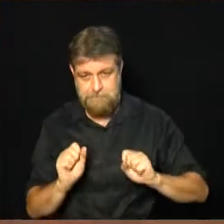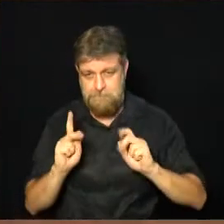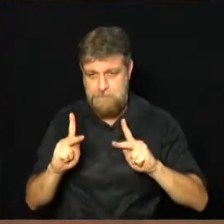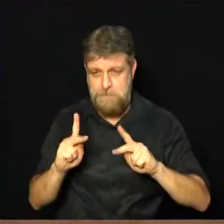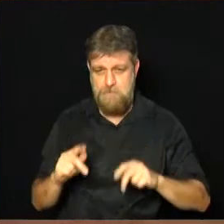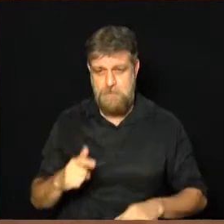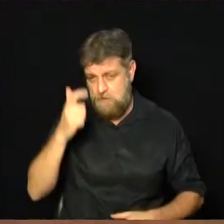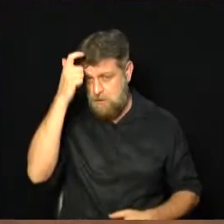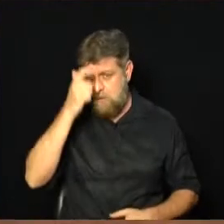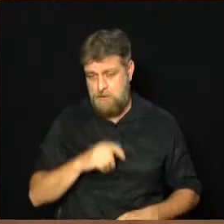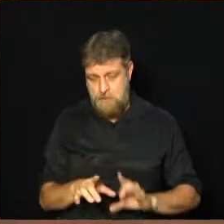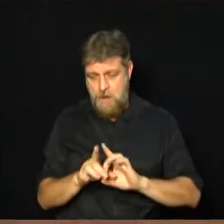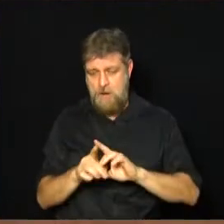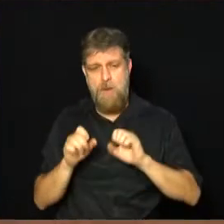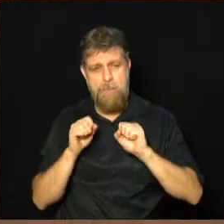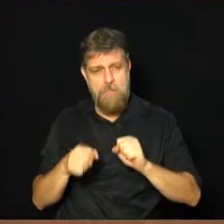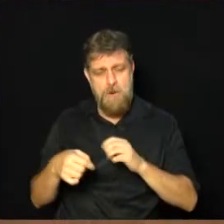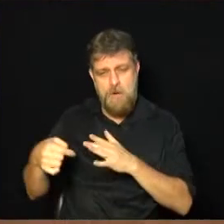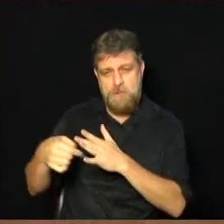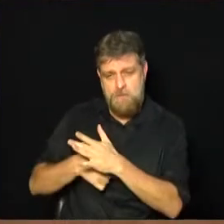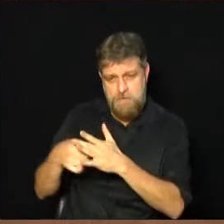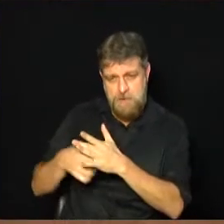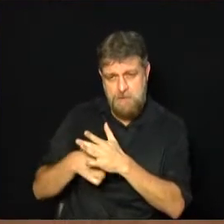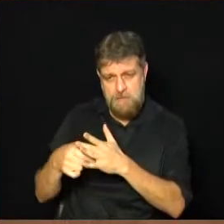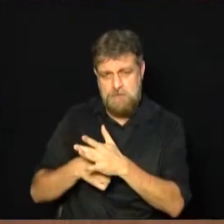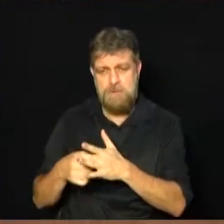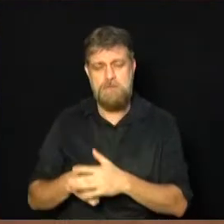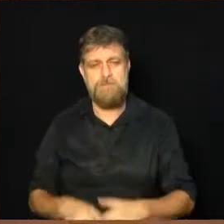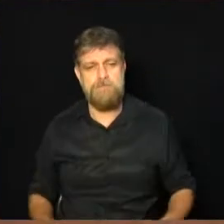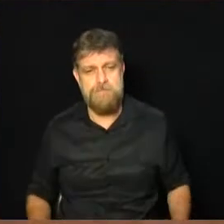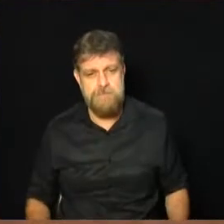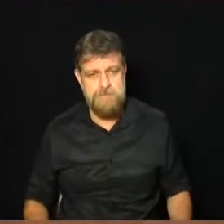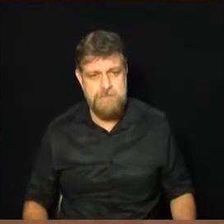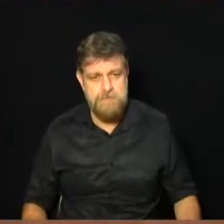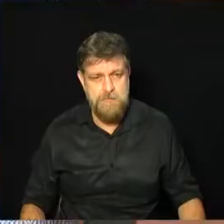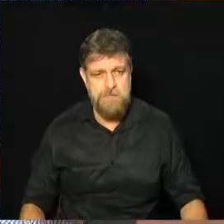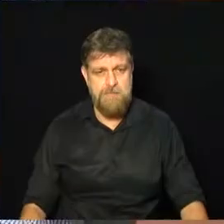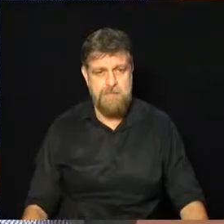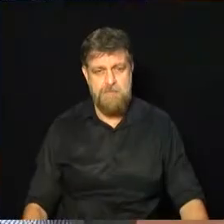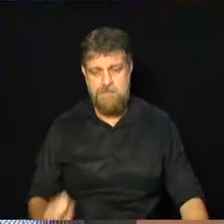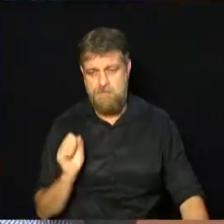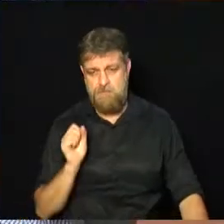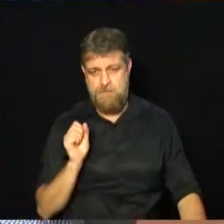aí eu estou à disposição para qualquer questionamento que vocês queiram fazer. Tá ok.